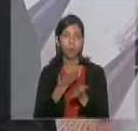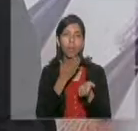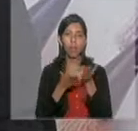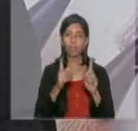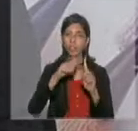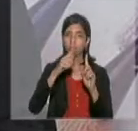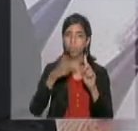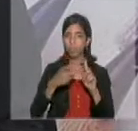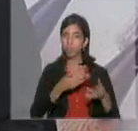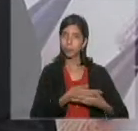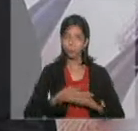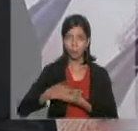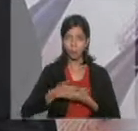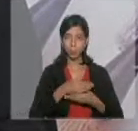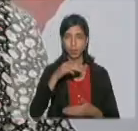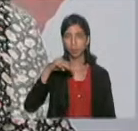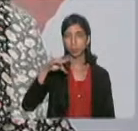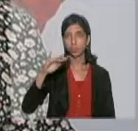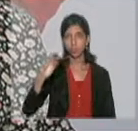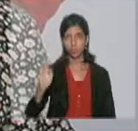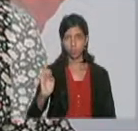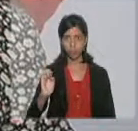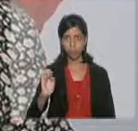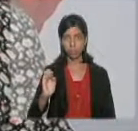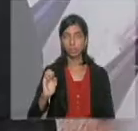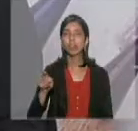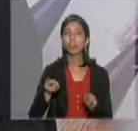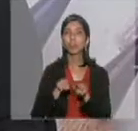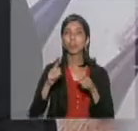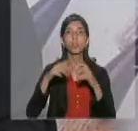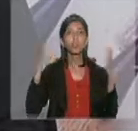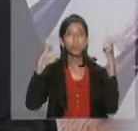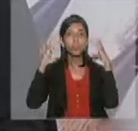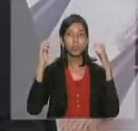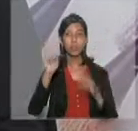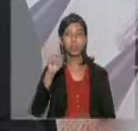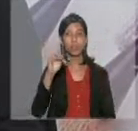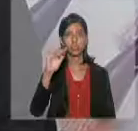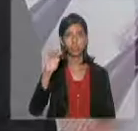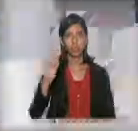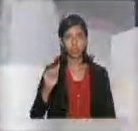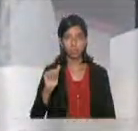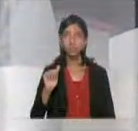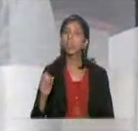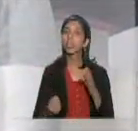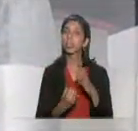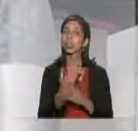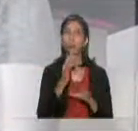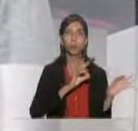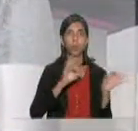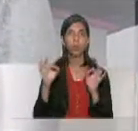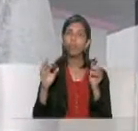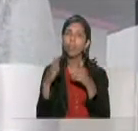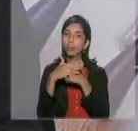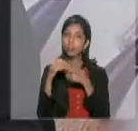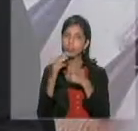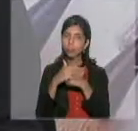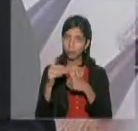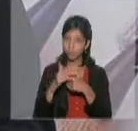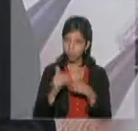e atende gestantes e bebês, Michele Bento, a fonoaudióloga Adriana Fernandes, criadora do